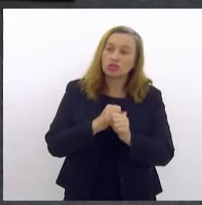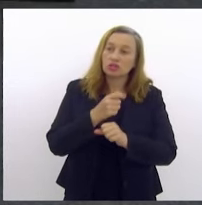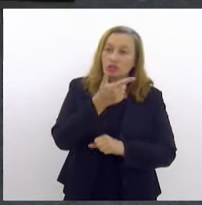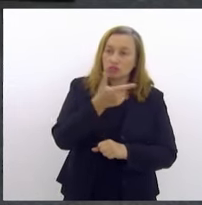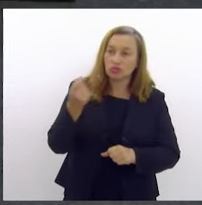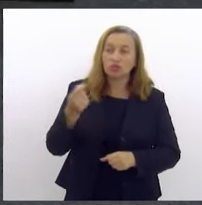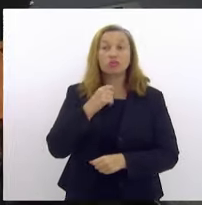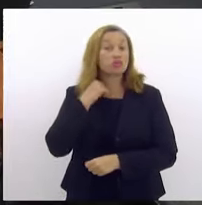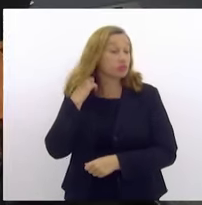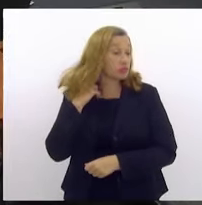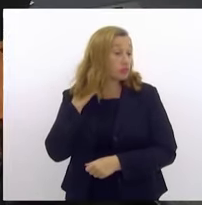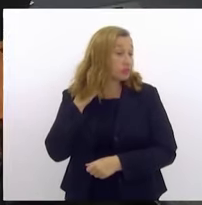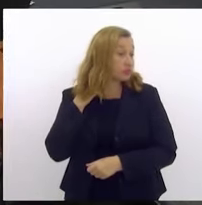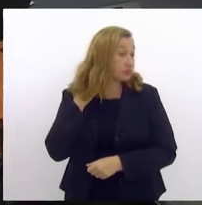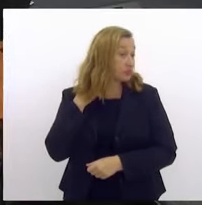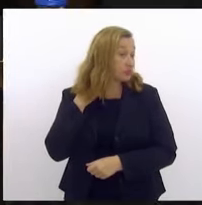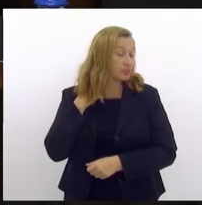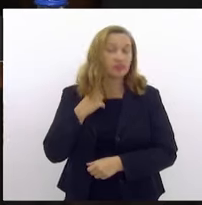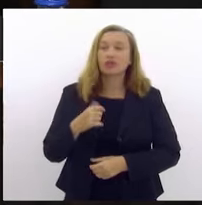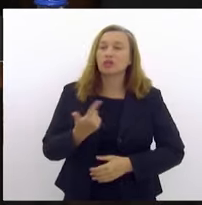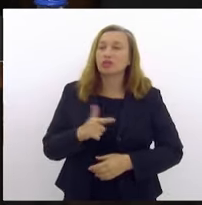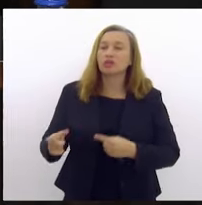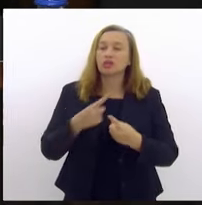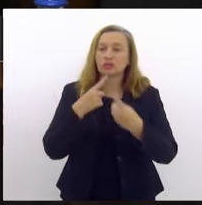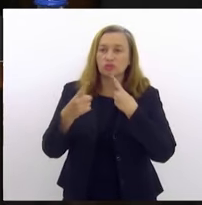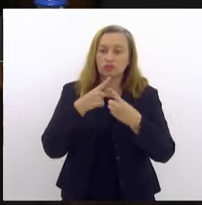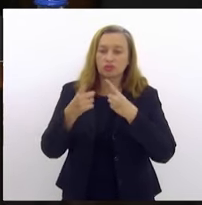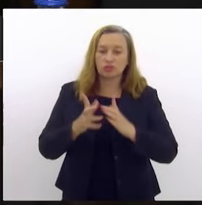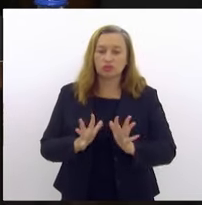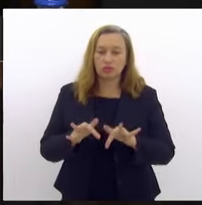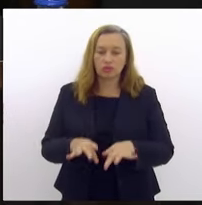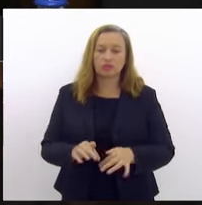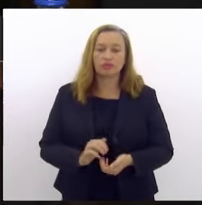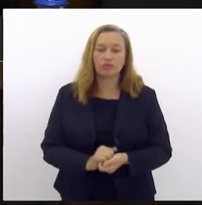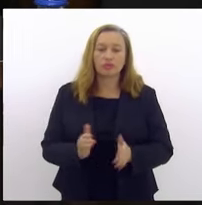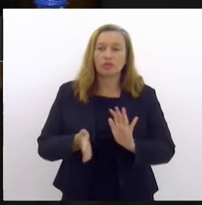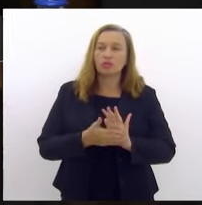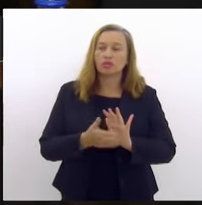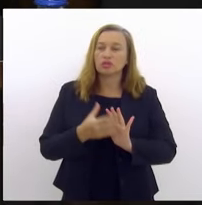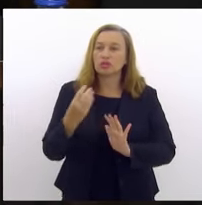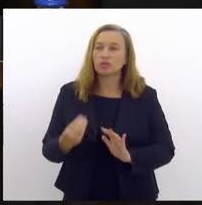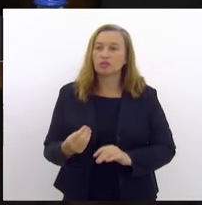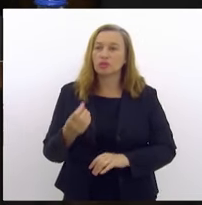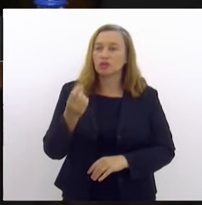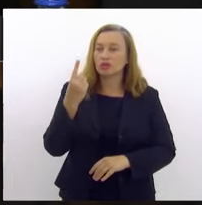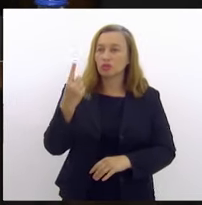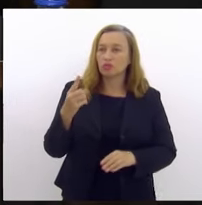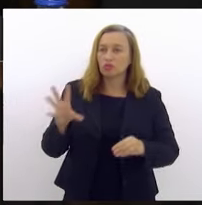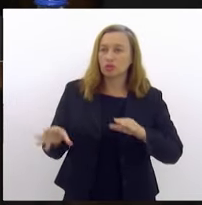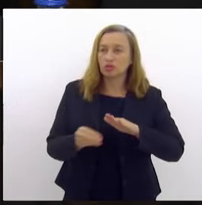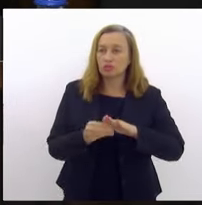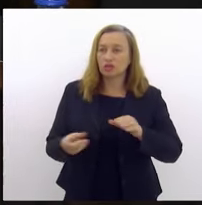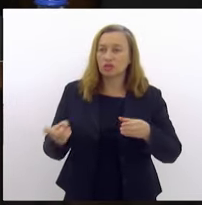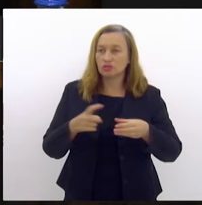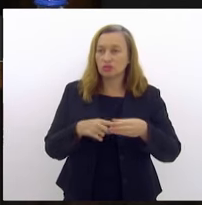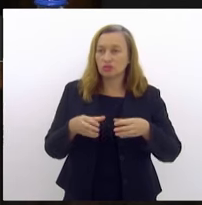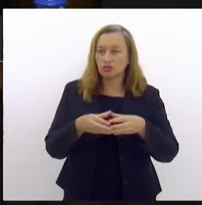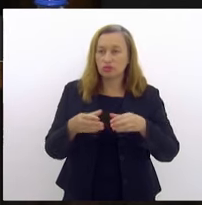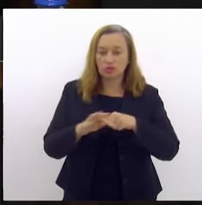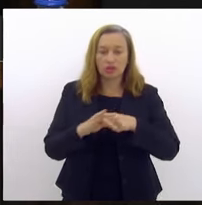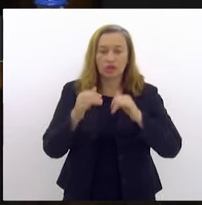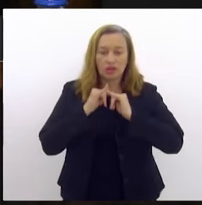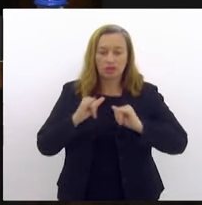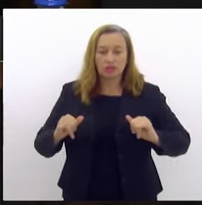2000. Não havendo mais quem queira discutir, encerrada a discussão, apresento a proposta, recebeu uma emenda e retorna às comissões.